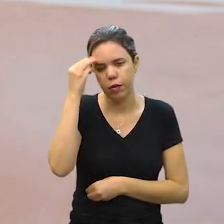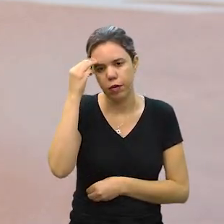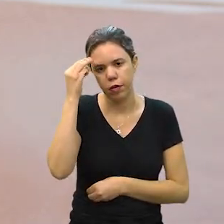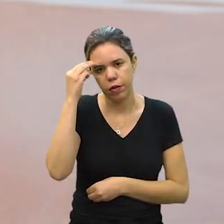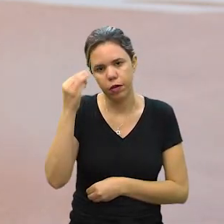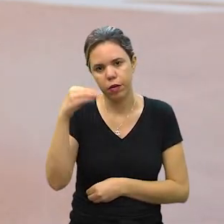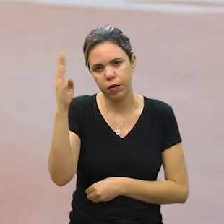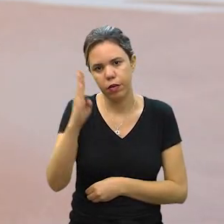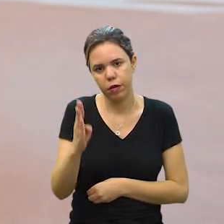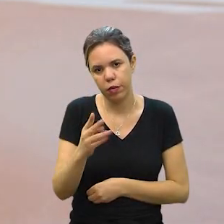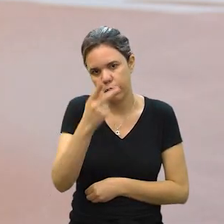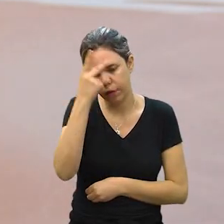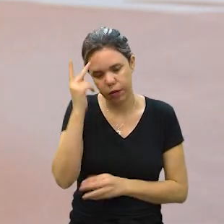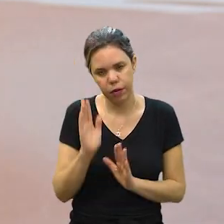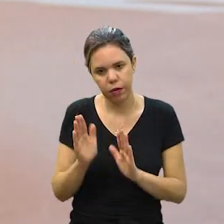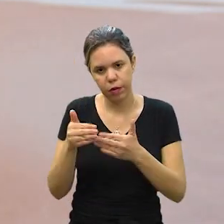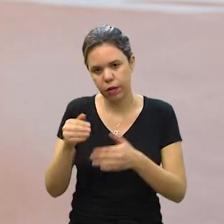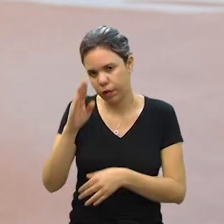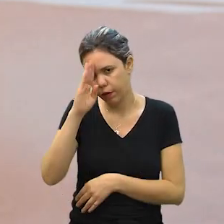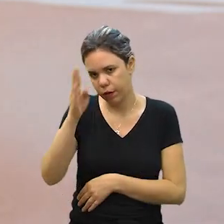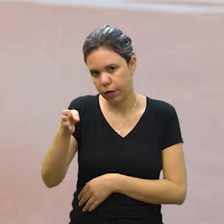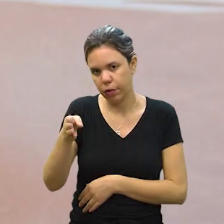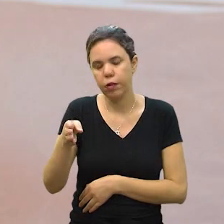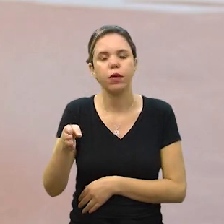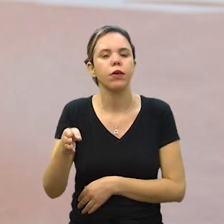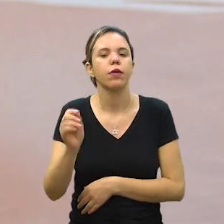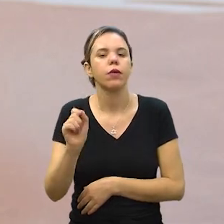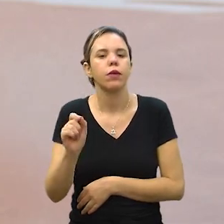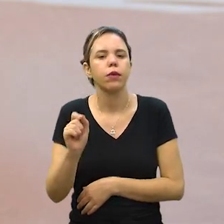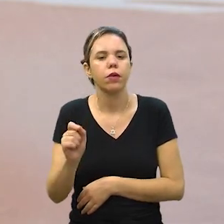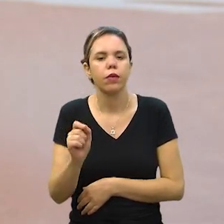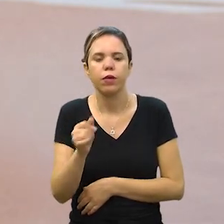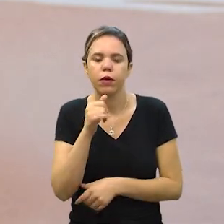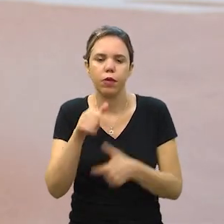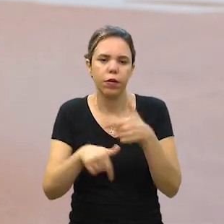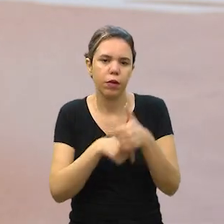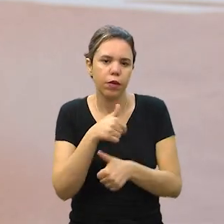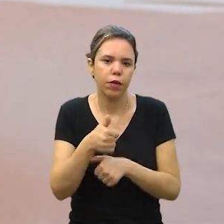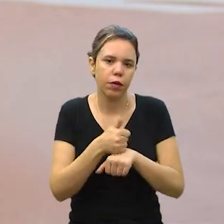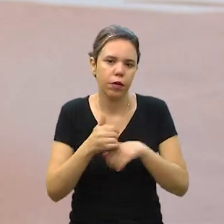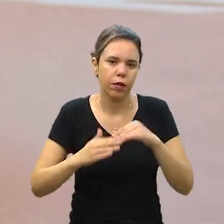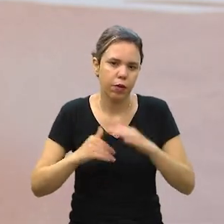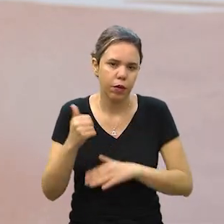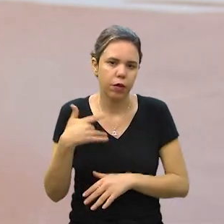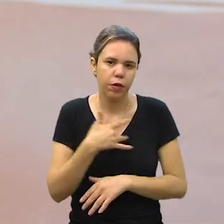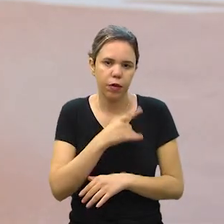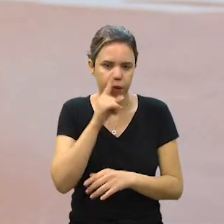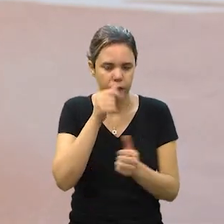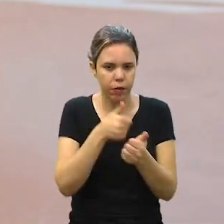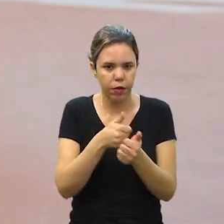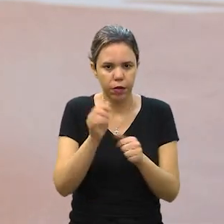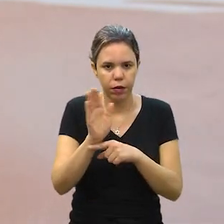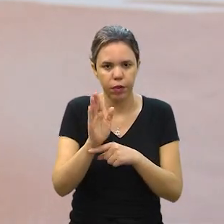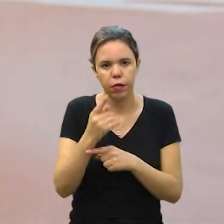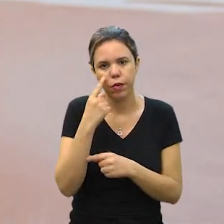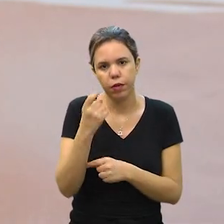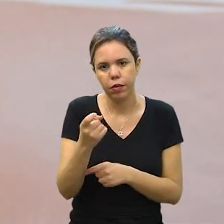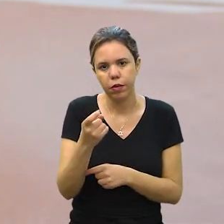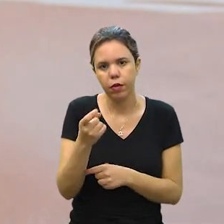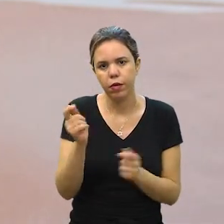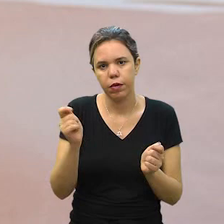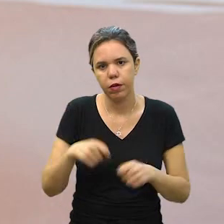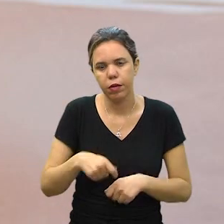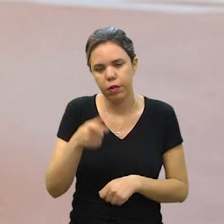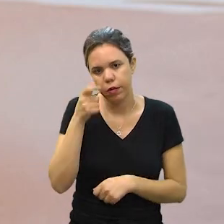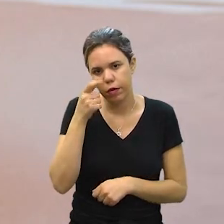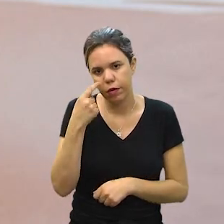mental dos brasileiros, focando principalmente para quem está na linha de frente. Esse vídeo é bem interessante, eu acho